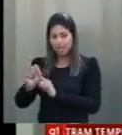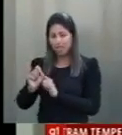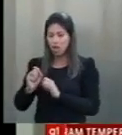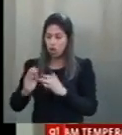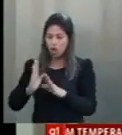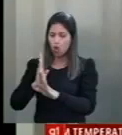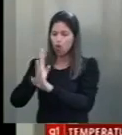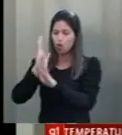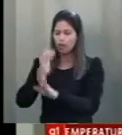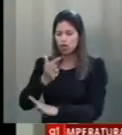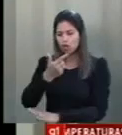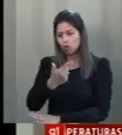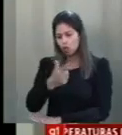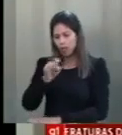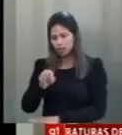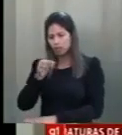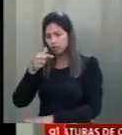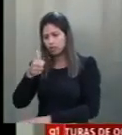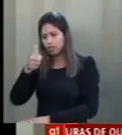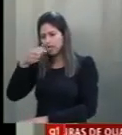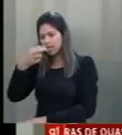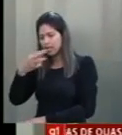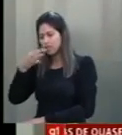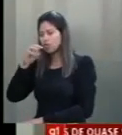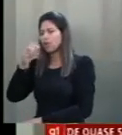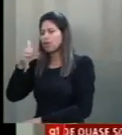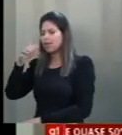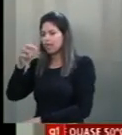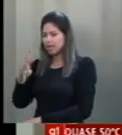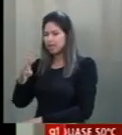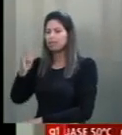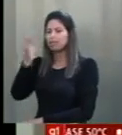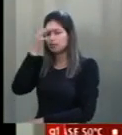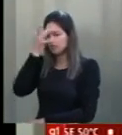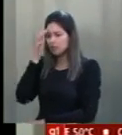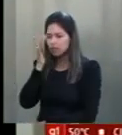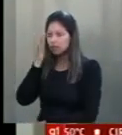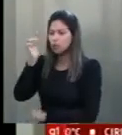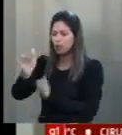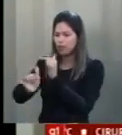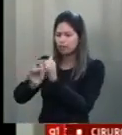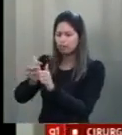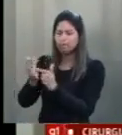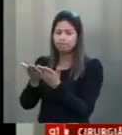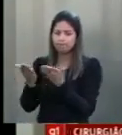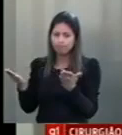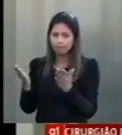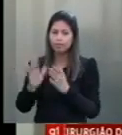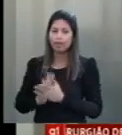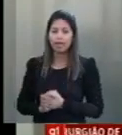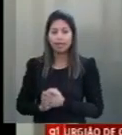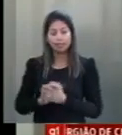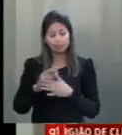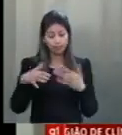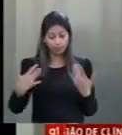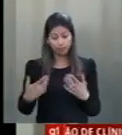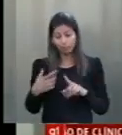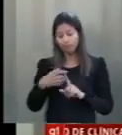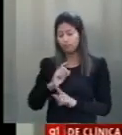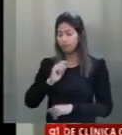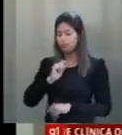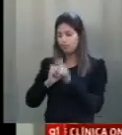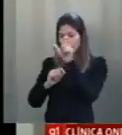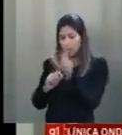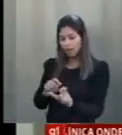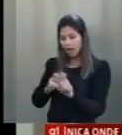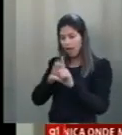2.113 pessoas nessas condições. A repórter Adriana Oliveira, em Salvador, conversou